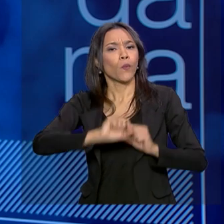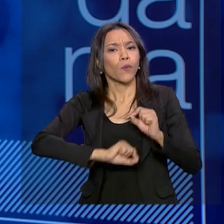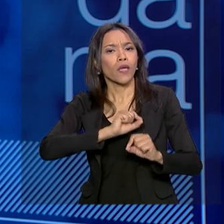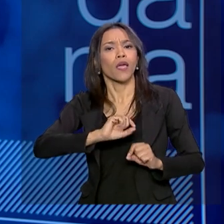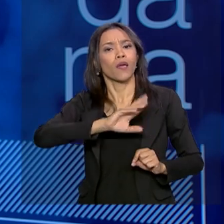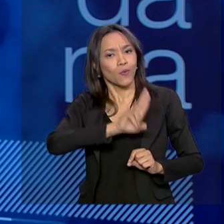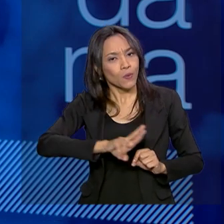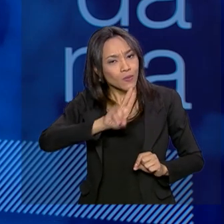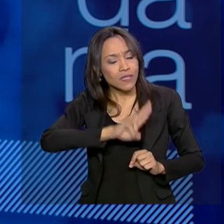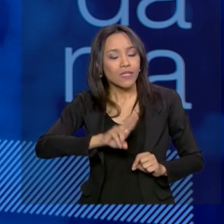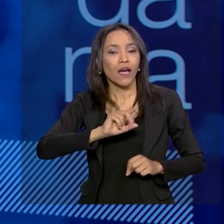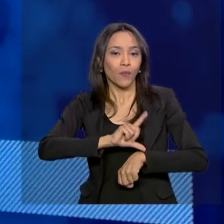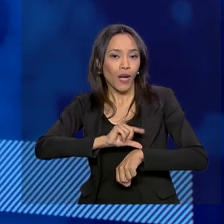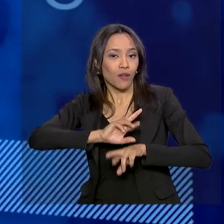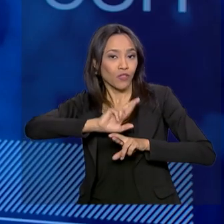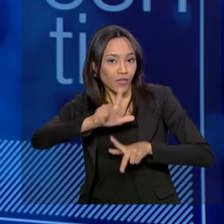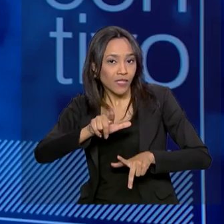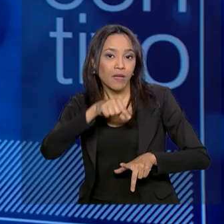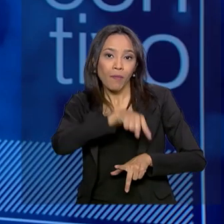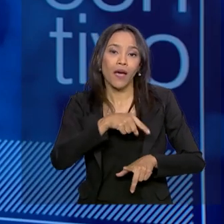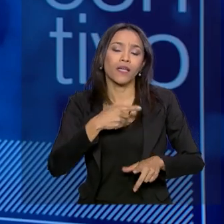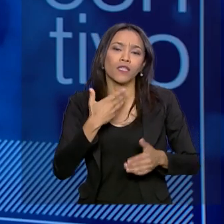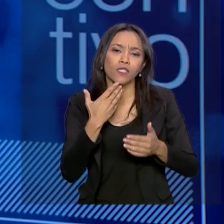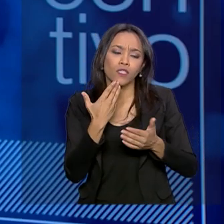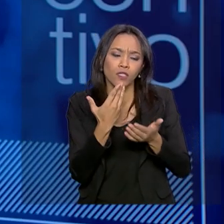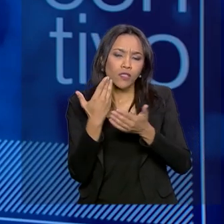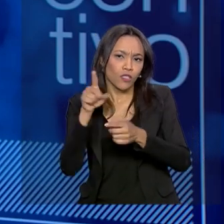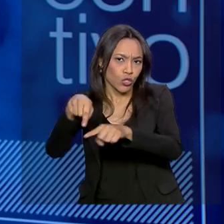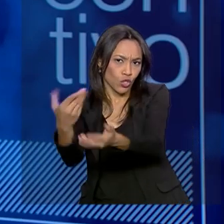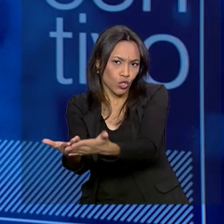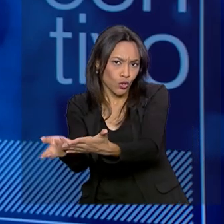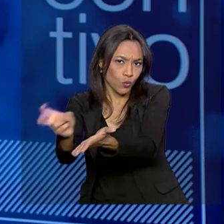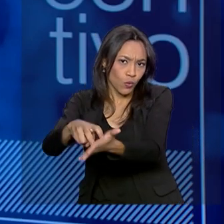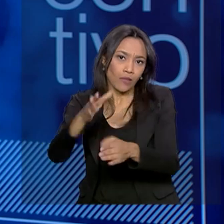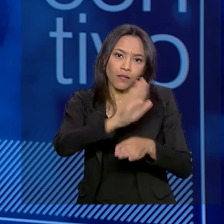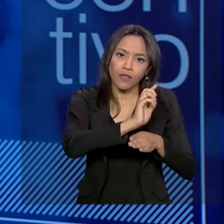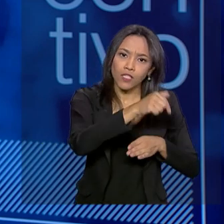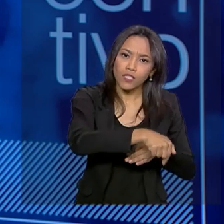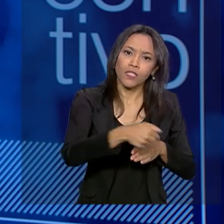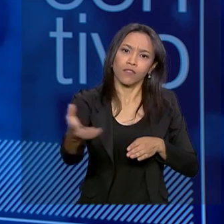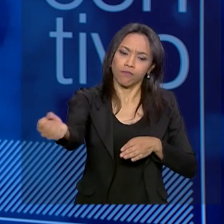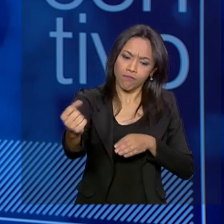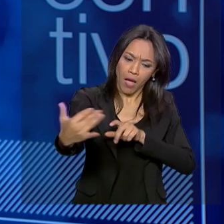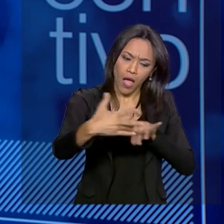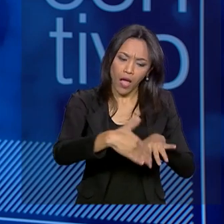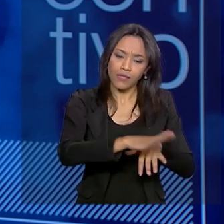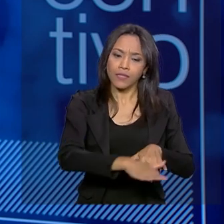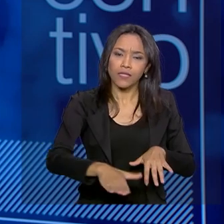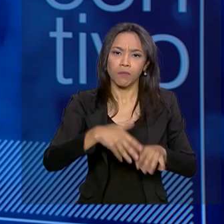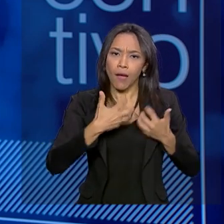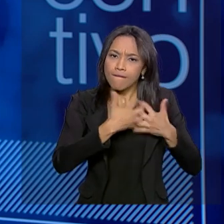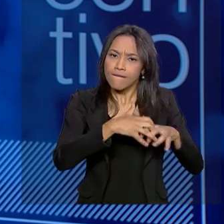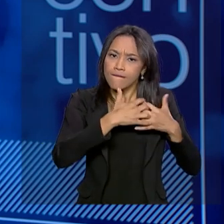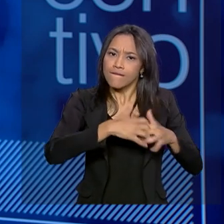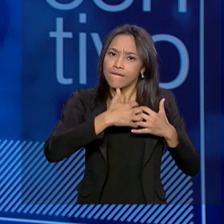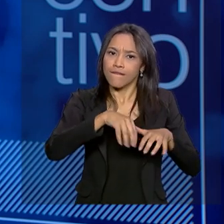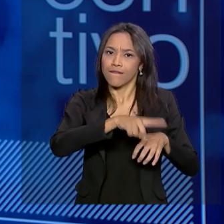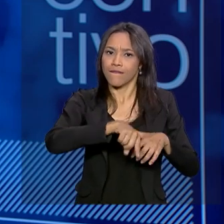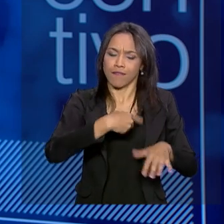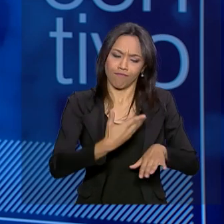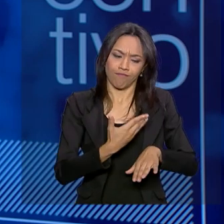contraturno escolar para a iniciação esportiva, desenvolvimento físico das crianças, desenvolvimento intelectual, além